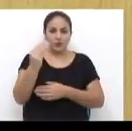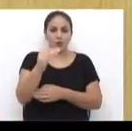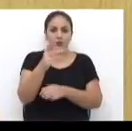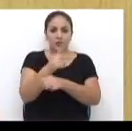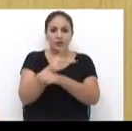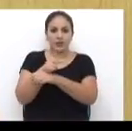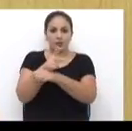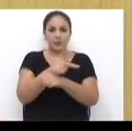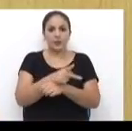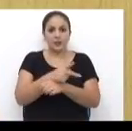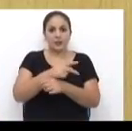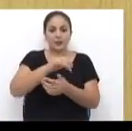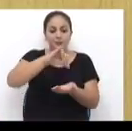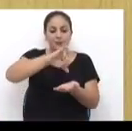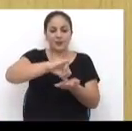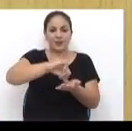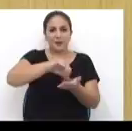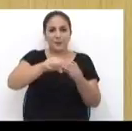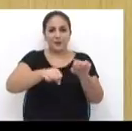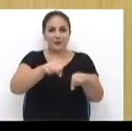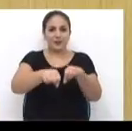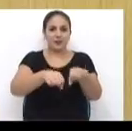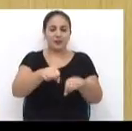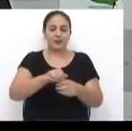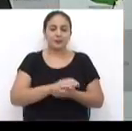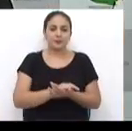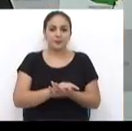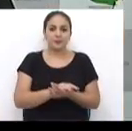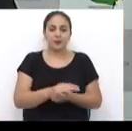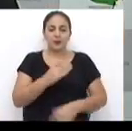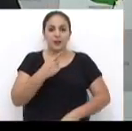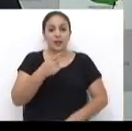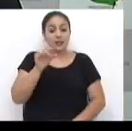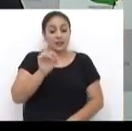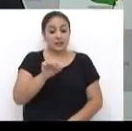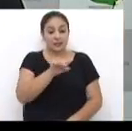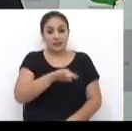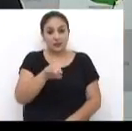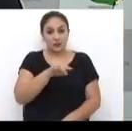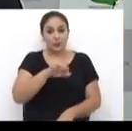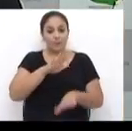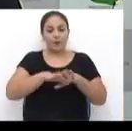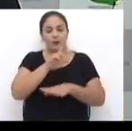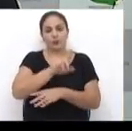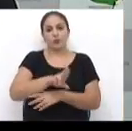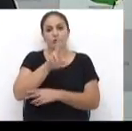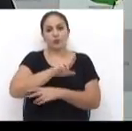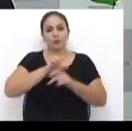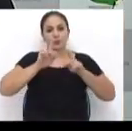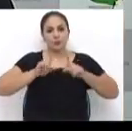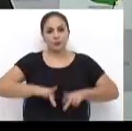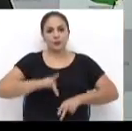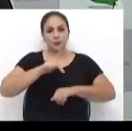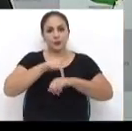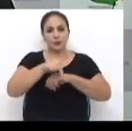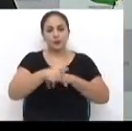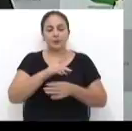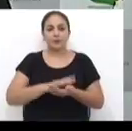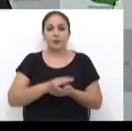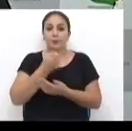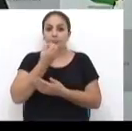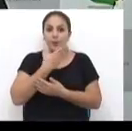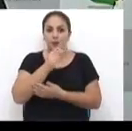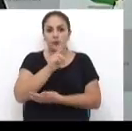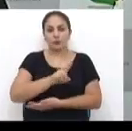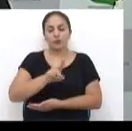câmeras de vídeo monitoramento nas estações de bicicletas. Garantir que esse bem possa cada vez mais ser utilizado pelos passumonenses, ou